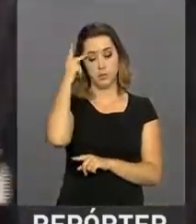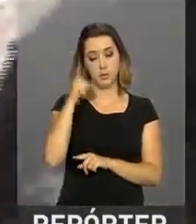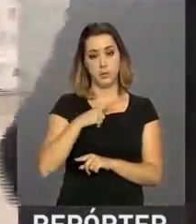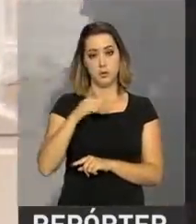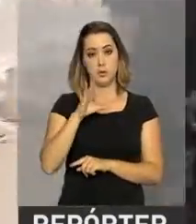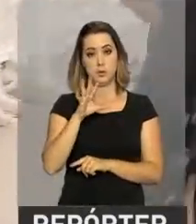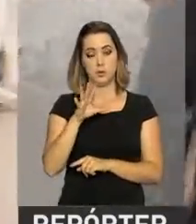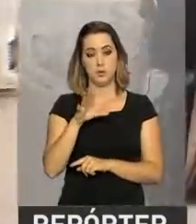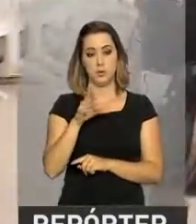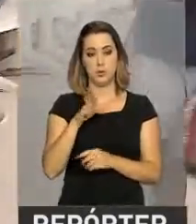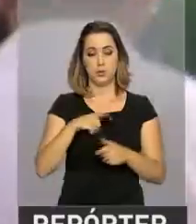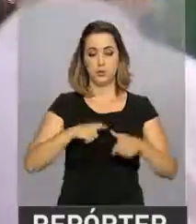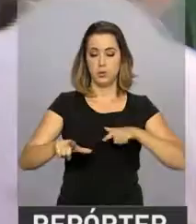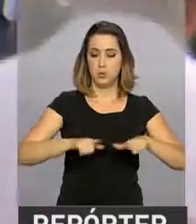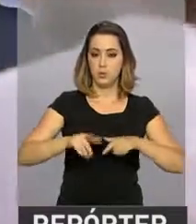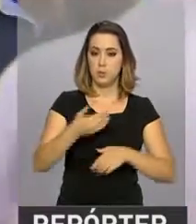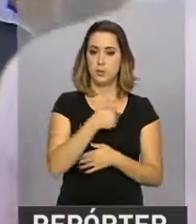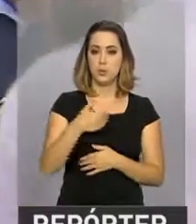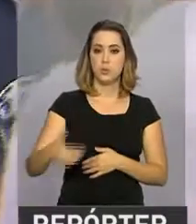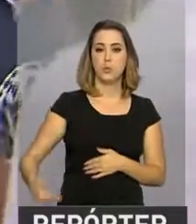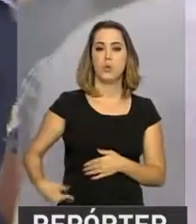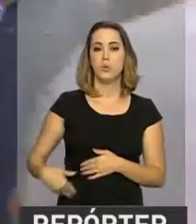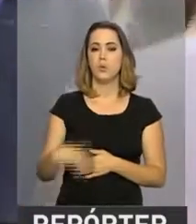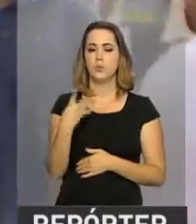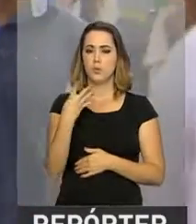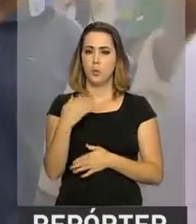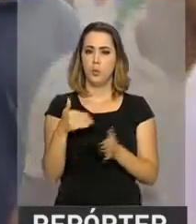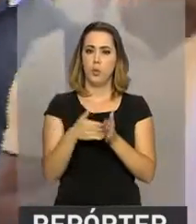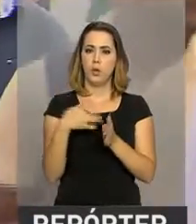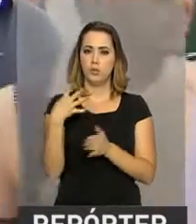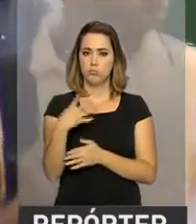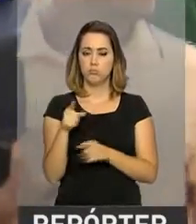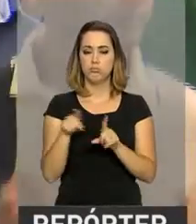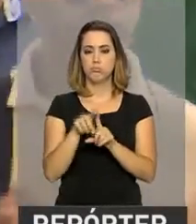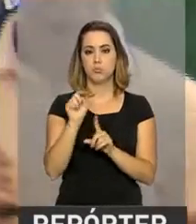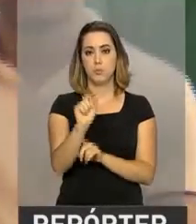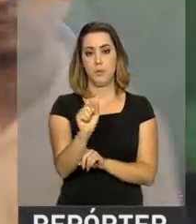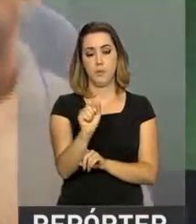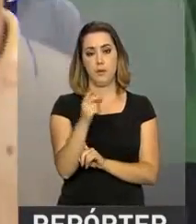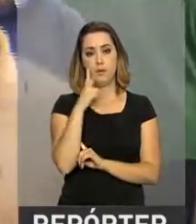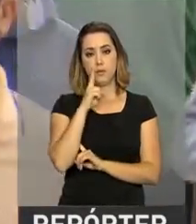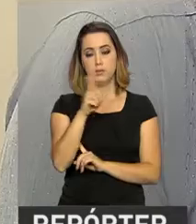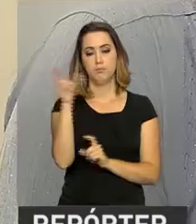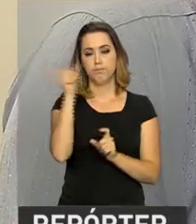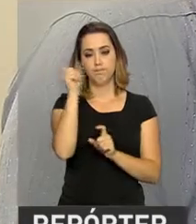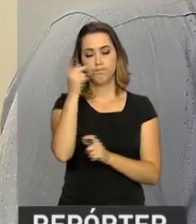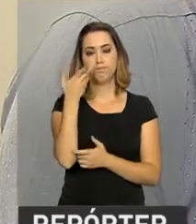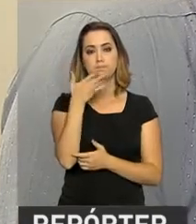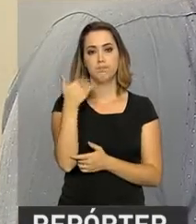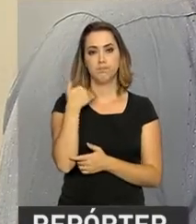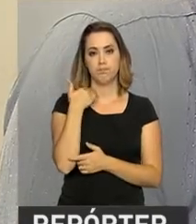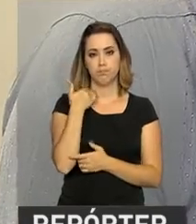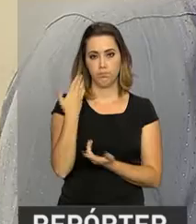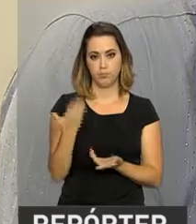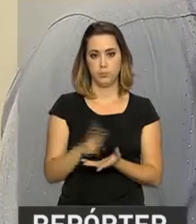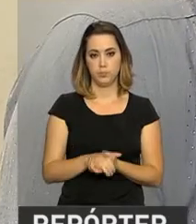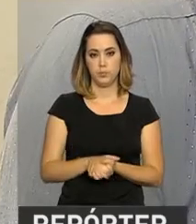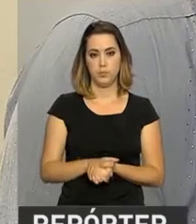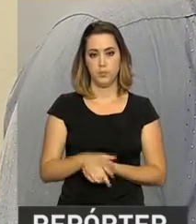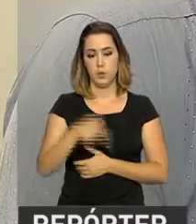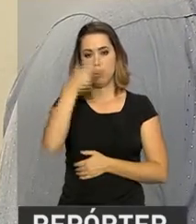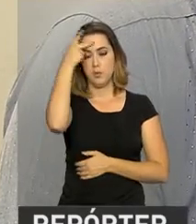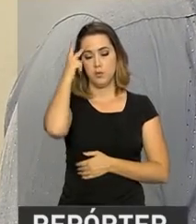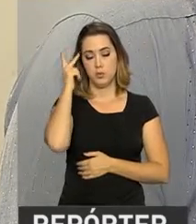com a inscrição final 4 por isso é importante estar atento quando for às agências bancárias sacar o dinheiro o trabalhador tem que ter referência que